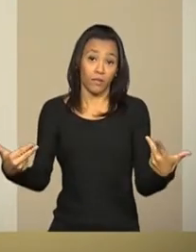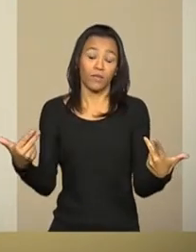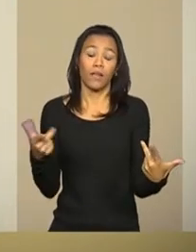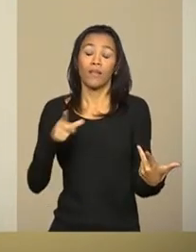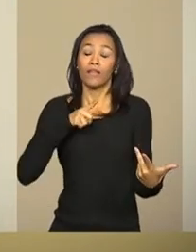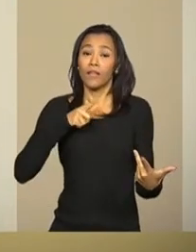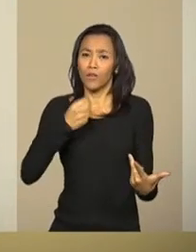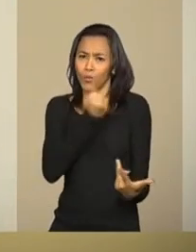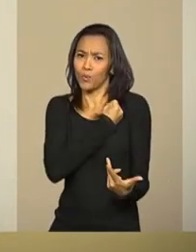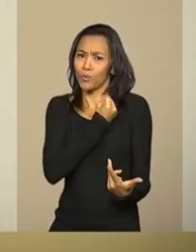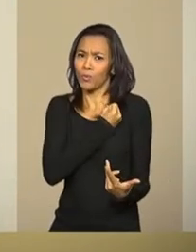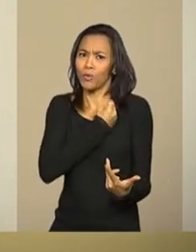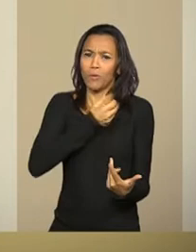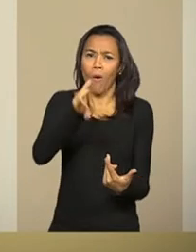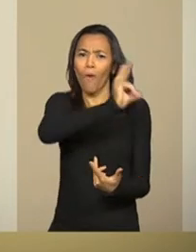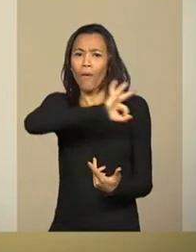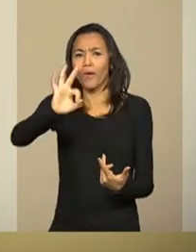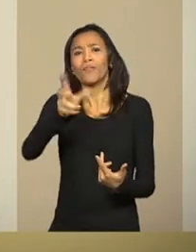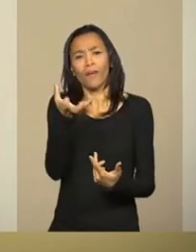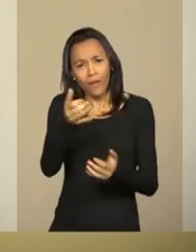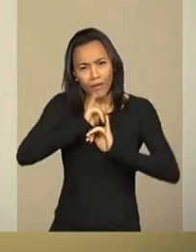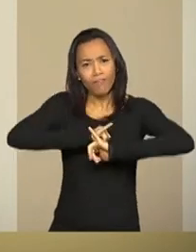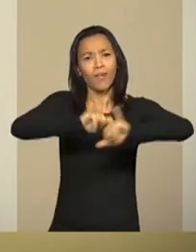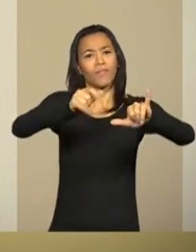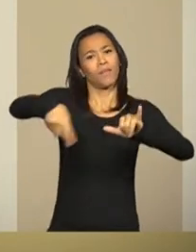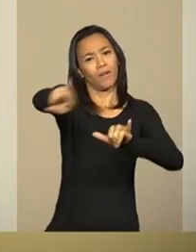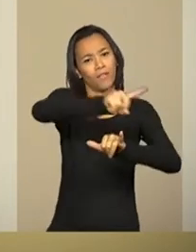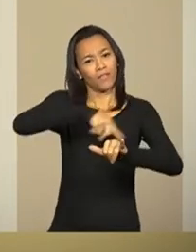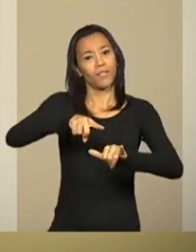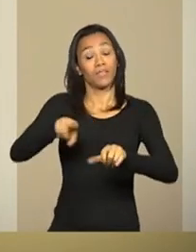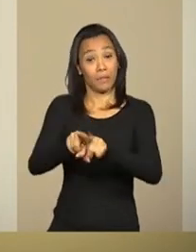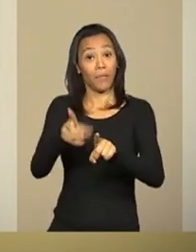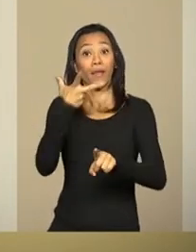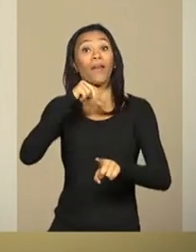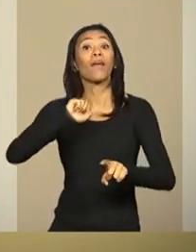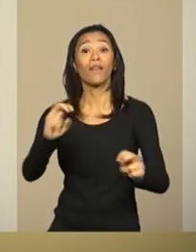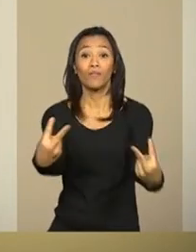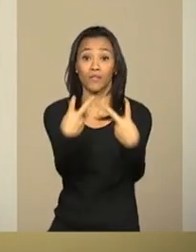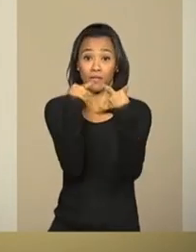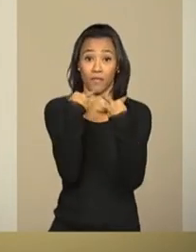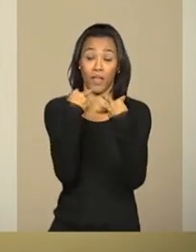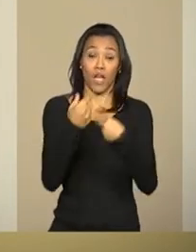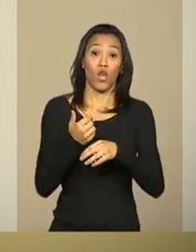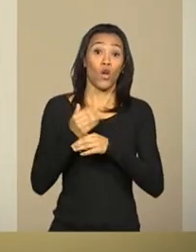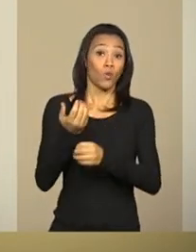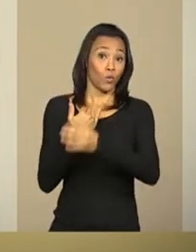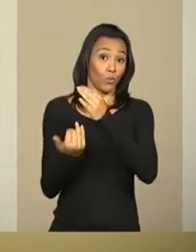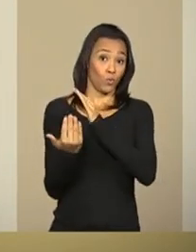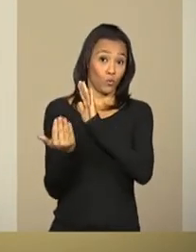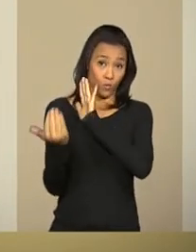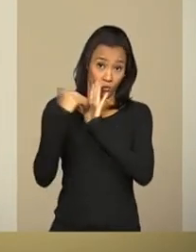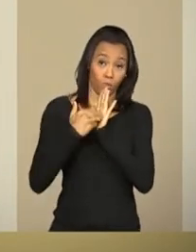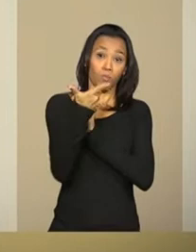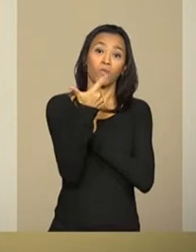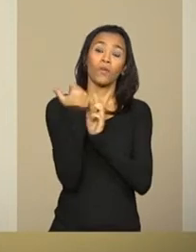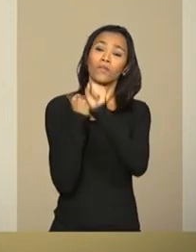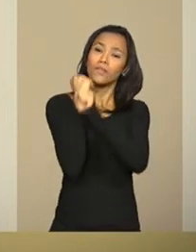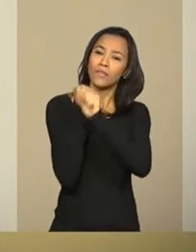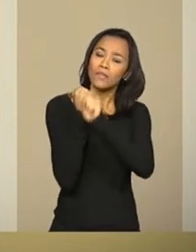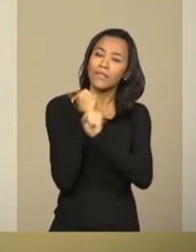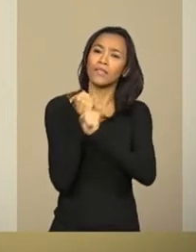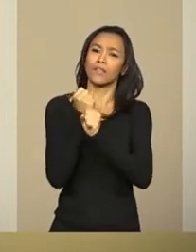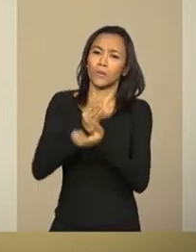número fantástico que eu quero compartilhar com você e com nossos ouvintes. Nos últimos 12 anos, Luciano, o investimento